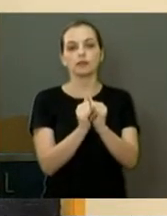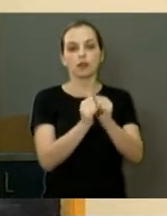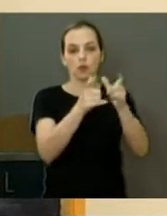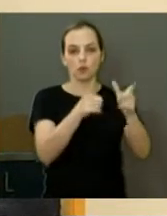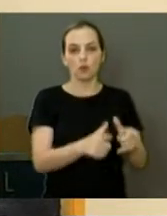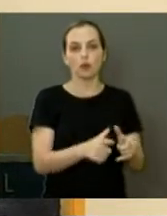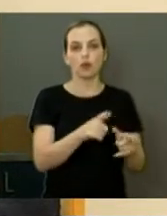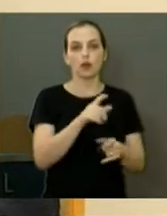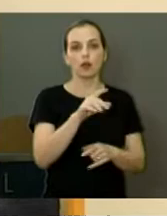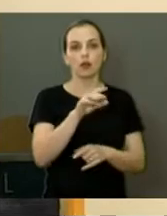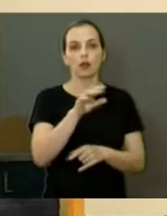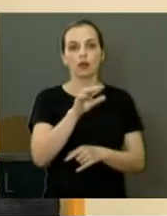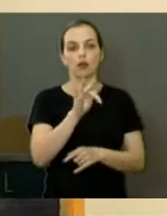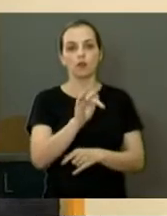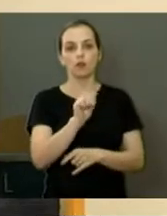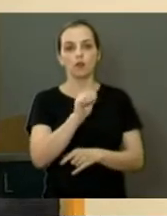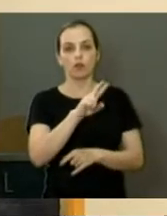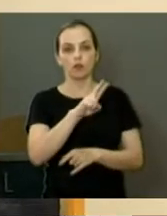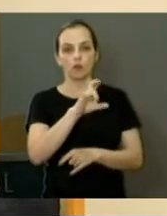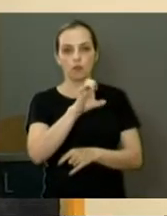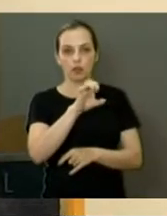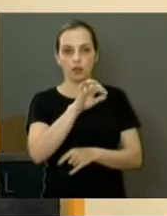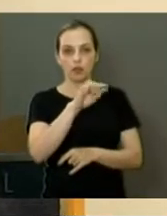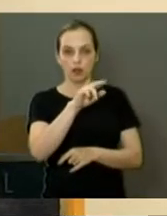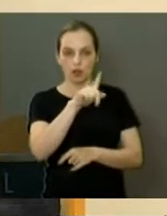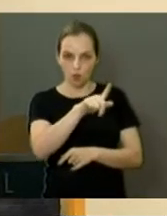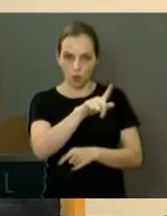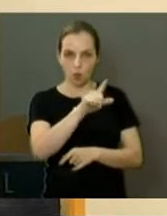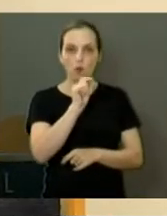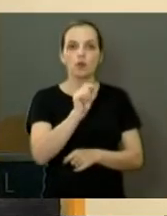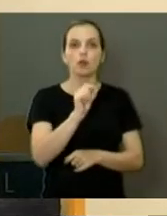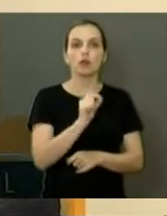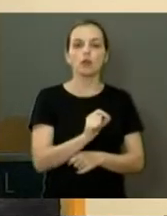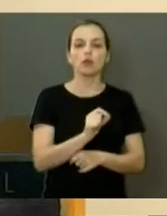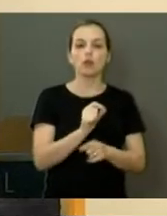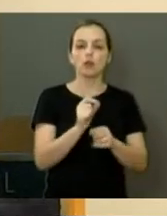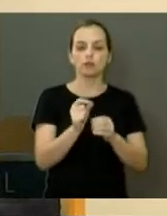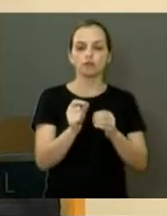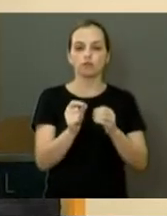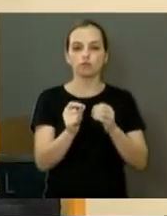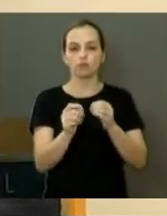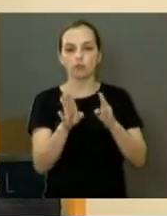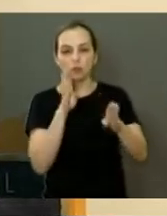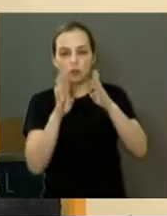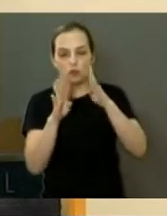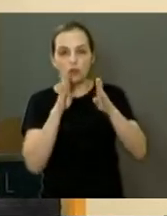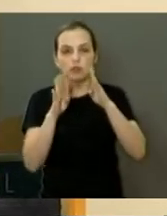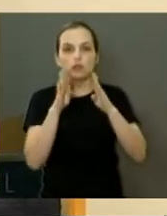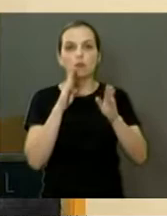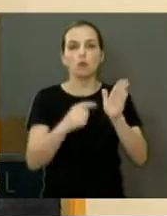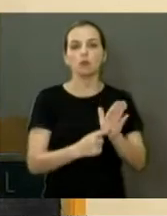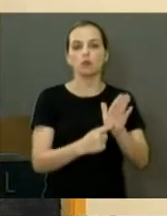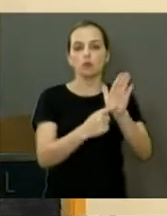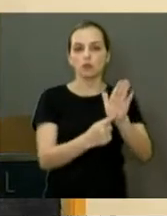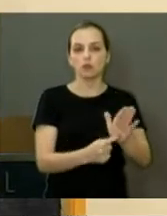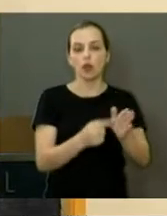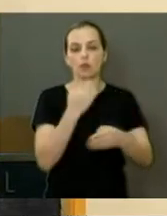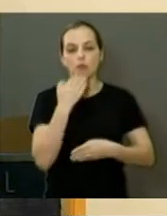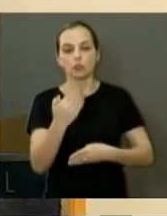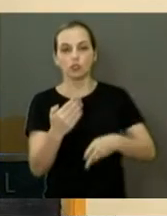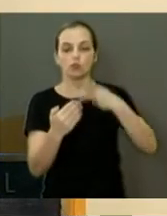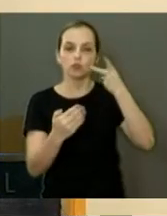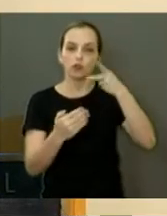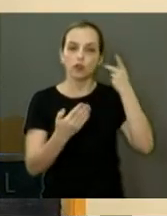aqui sobre a geladeira comunitária, mas como postaram no Facebook domingo isso daí, solicitando a presença de algum vereador que